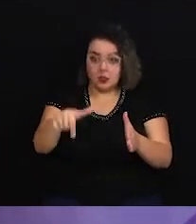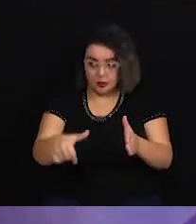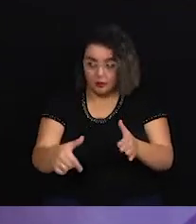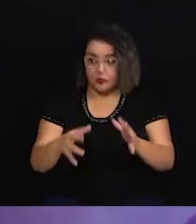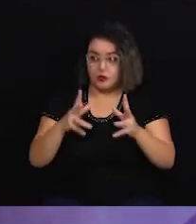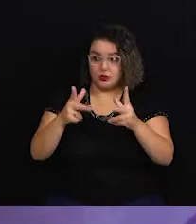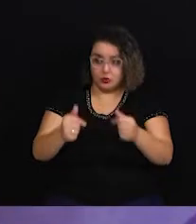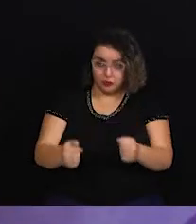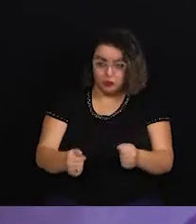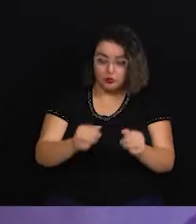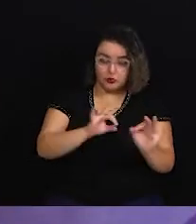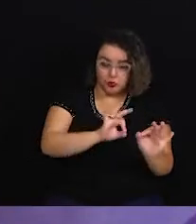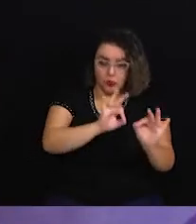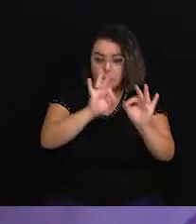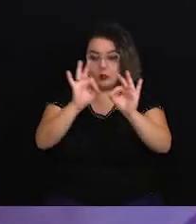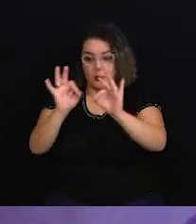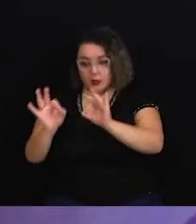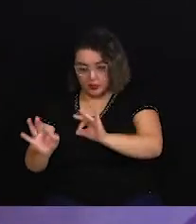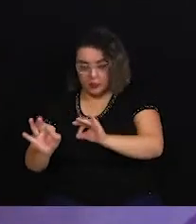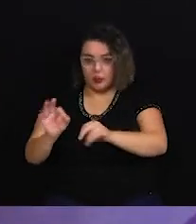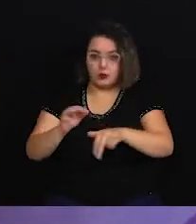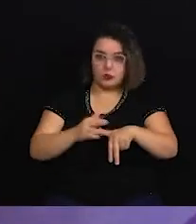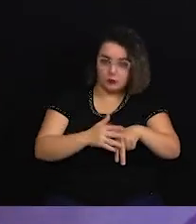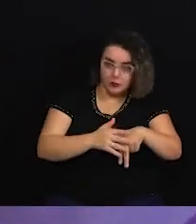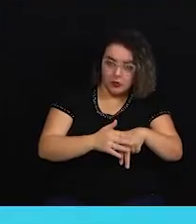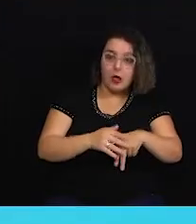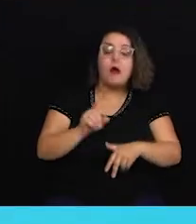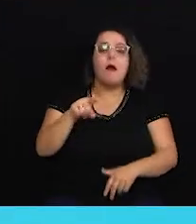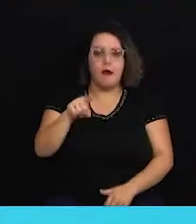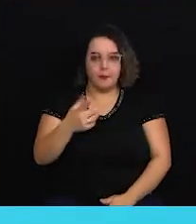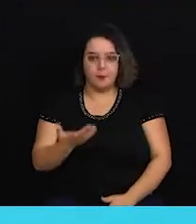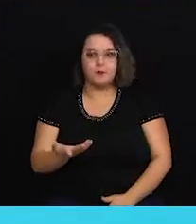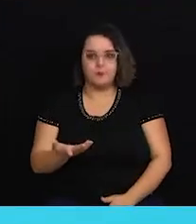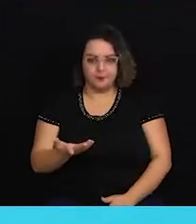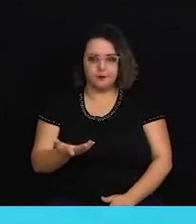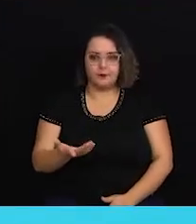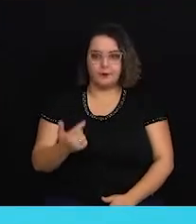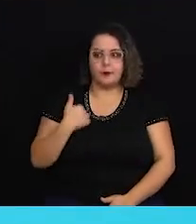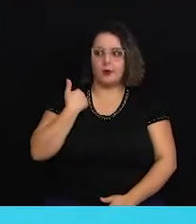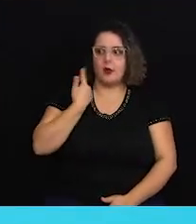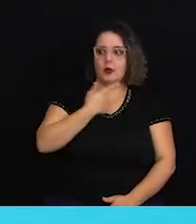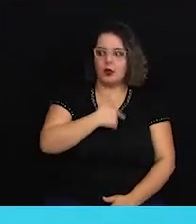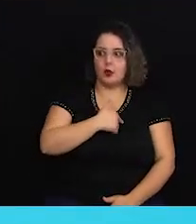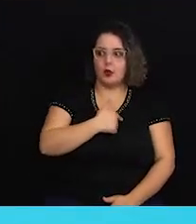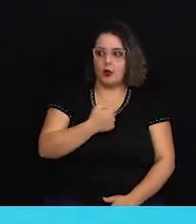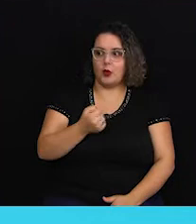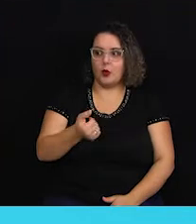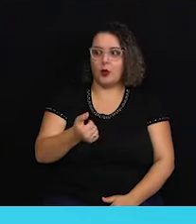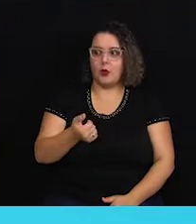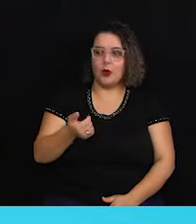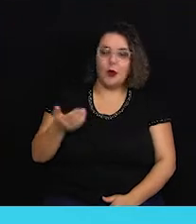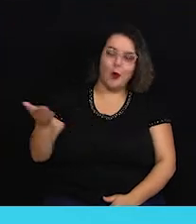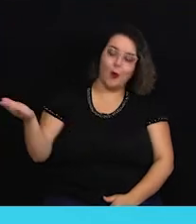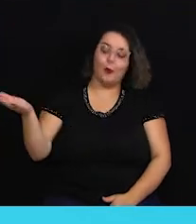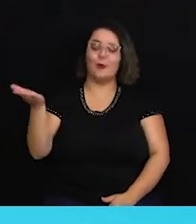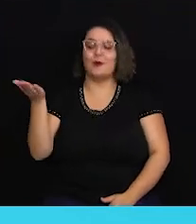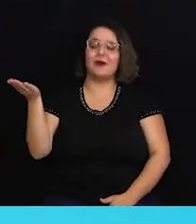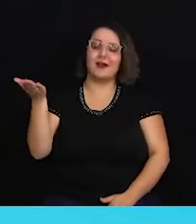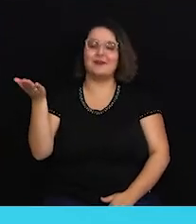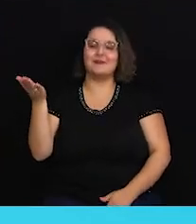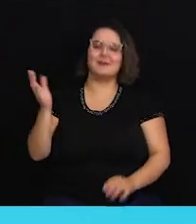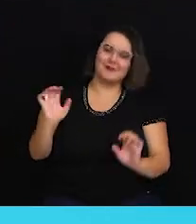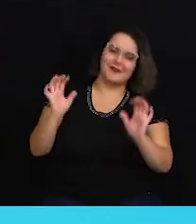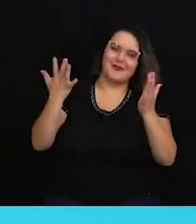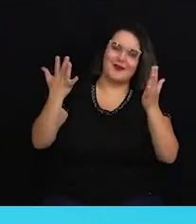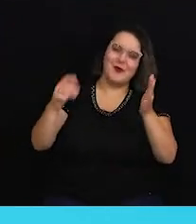depois, né, de todo o procedimento acompanhando o paciente. Isso, a gente é quase como o garçom da festa, né? A